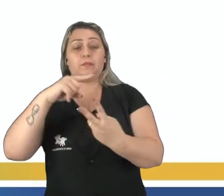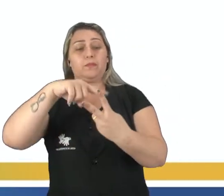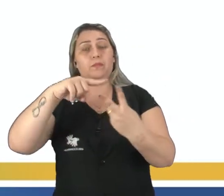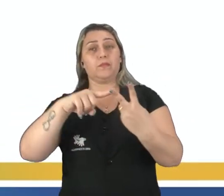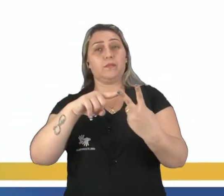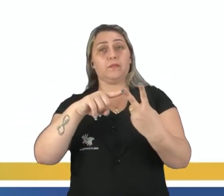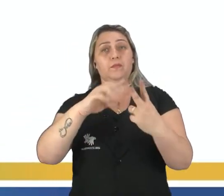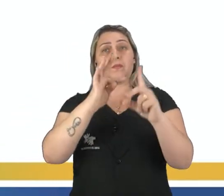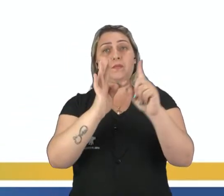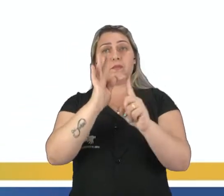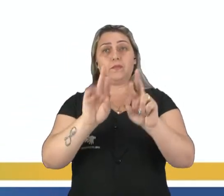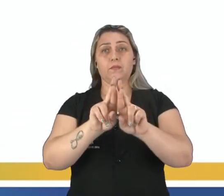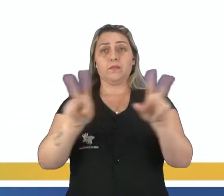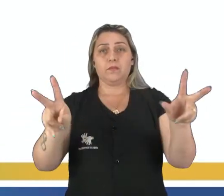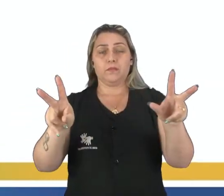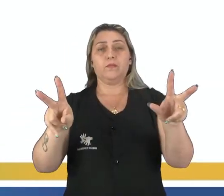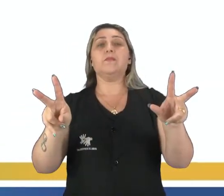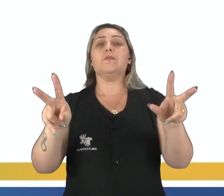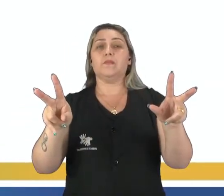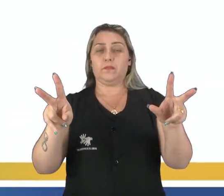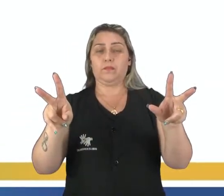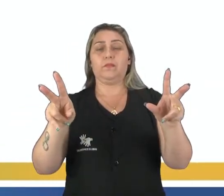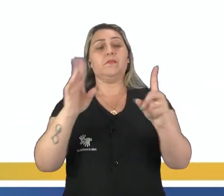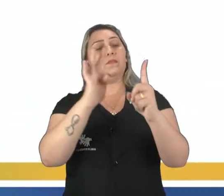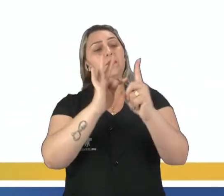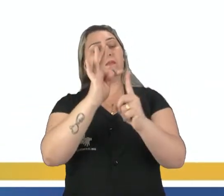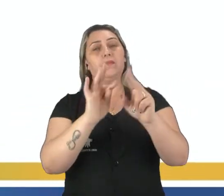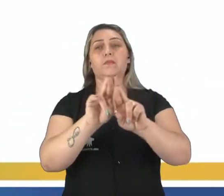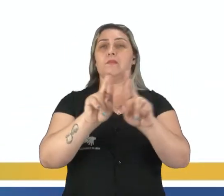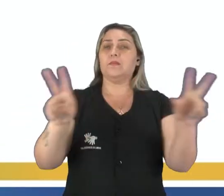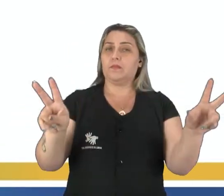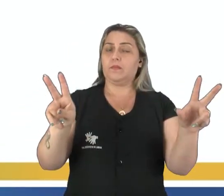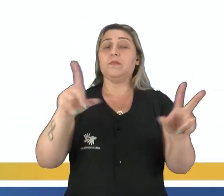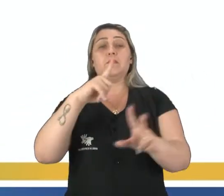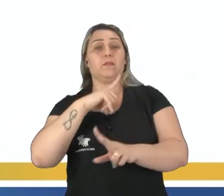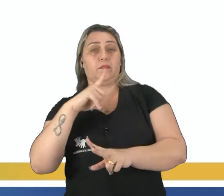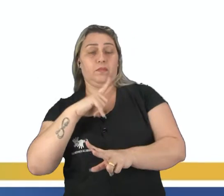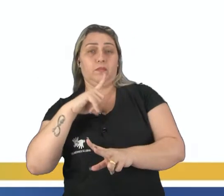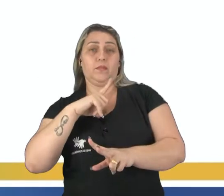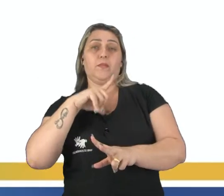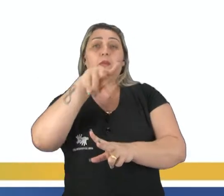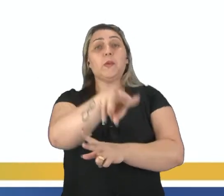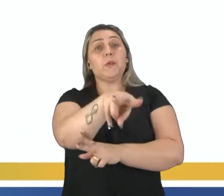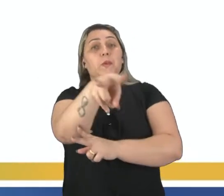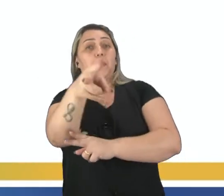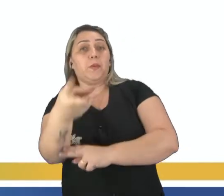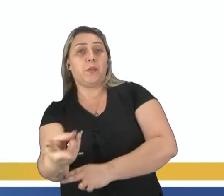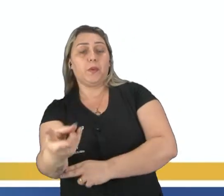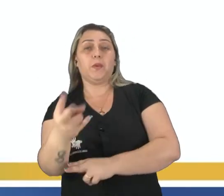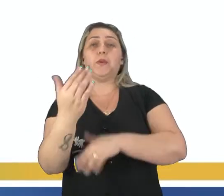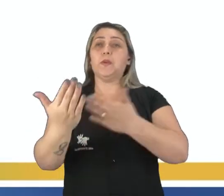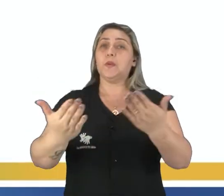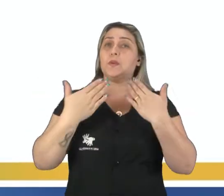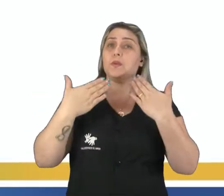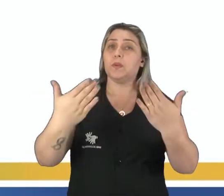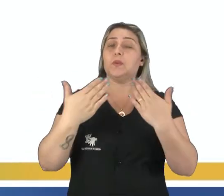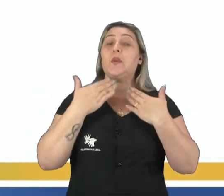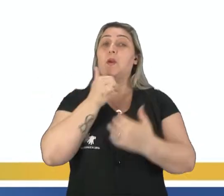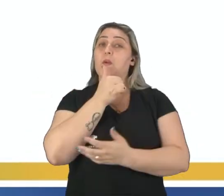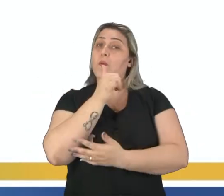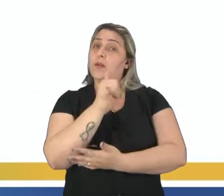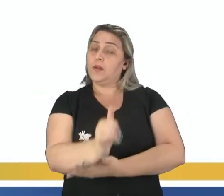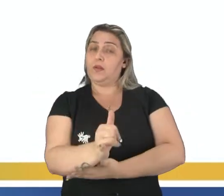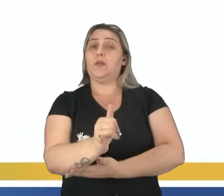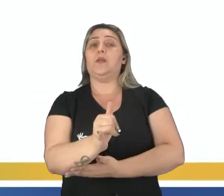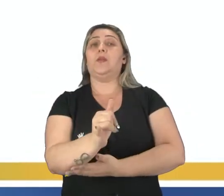temperaturas diferentes. No momento que a gente tem corpos com temperaturas diferentes, há uma transferência desse calor, ou seja, uma